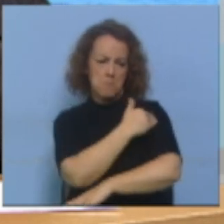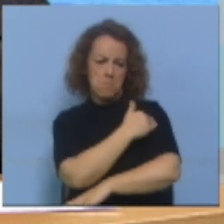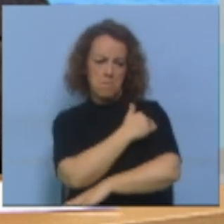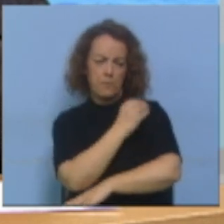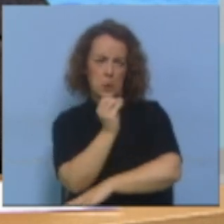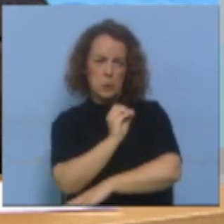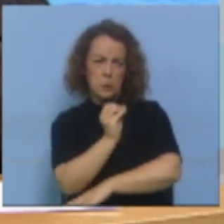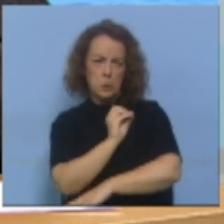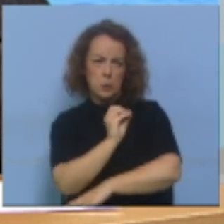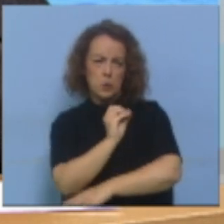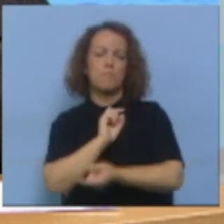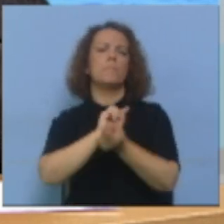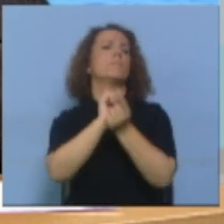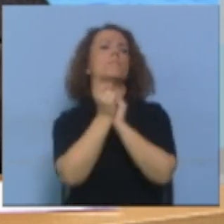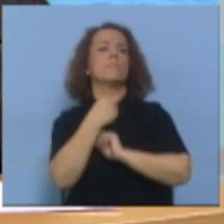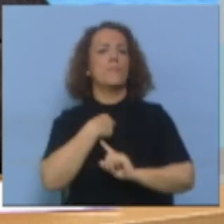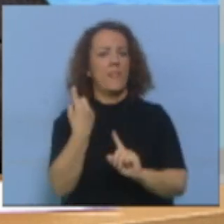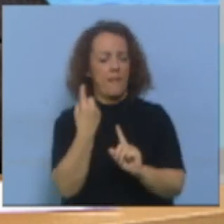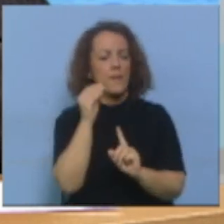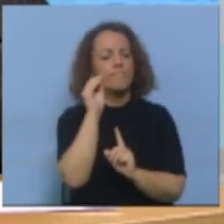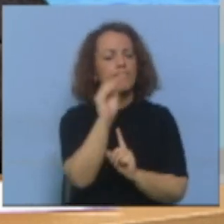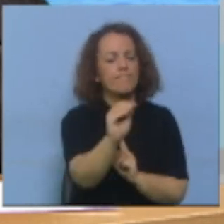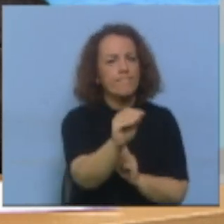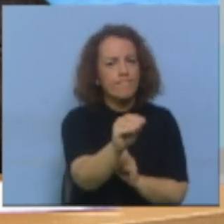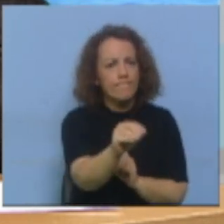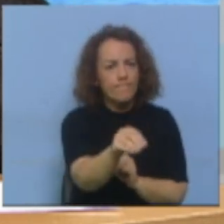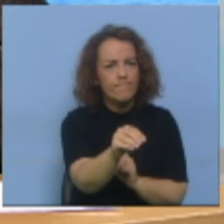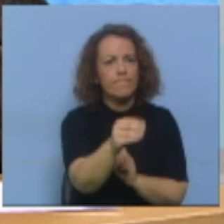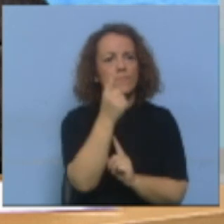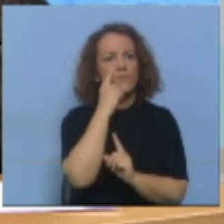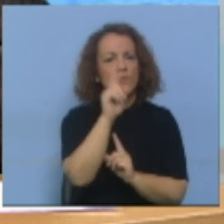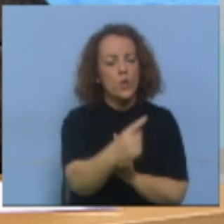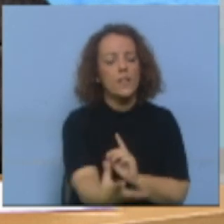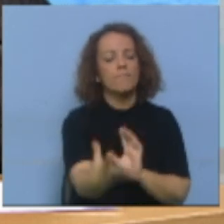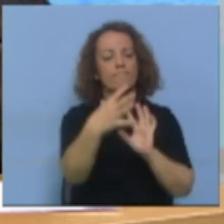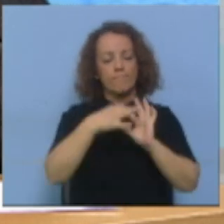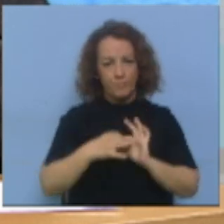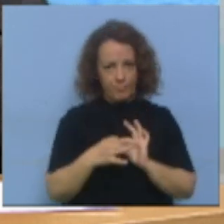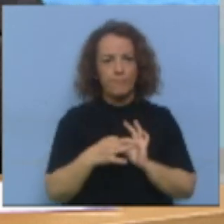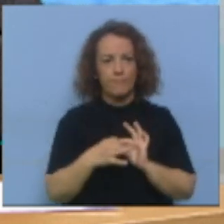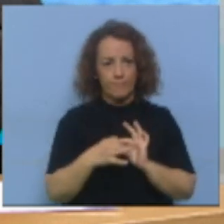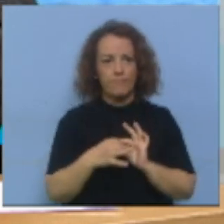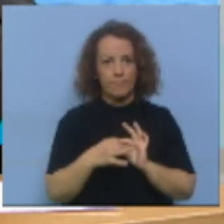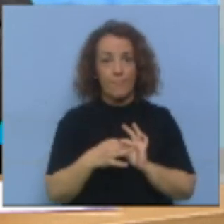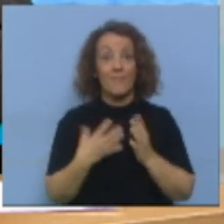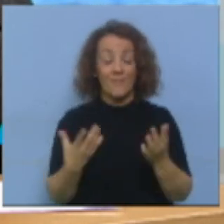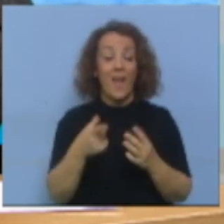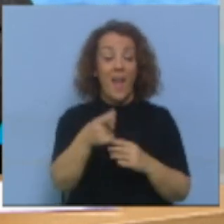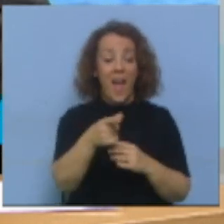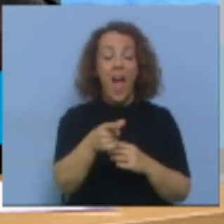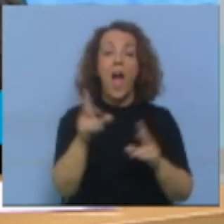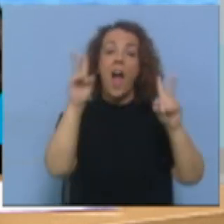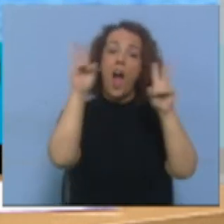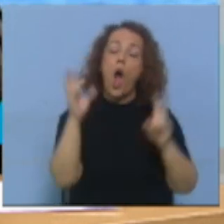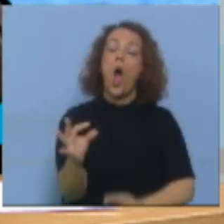essa pessoa deve ser interpelada para que ela volte à comunhão. E a comunhão não é só o sacramento da